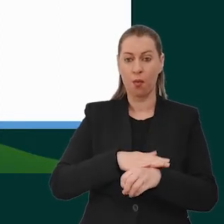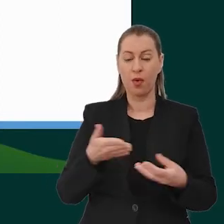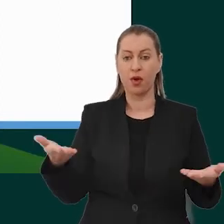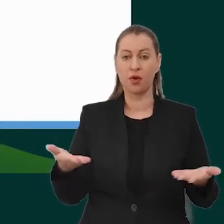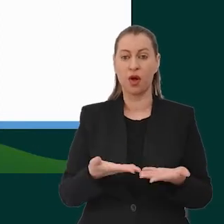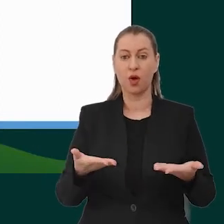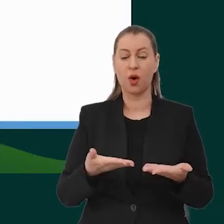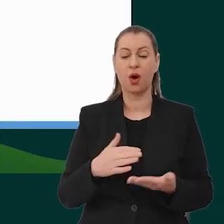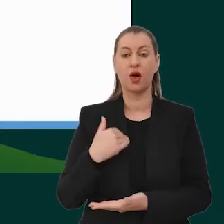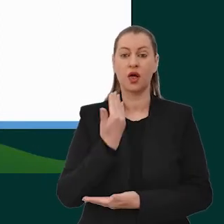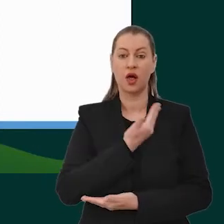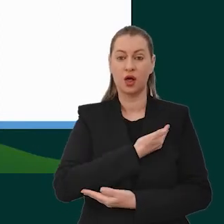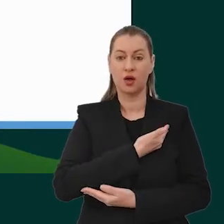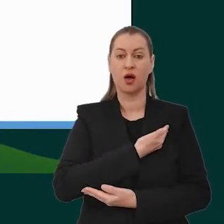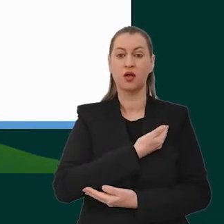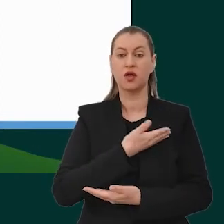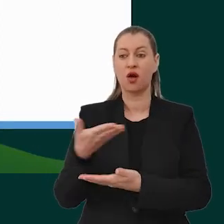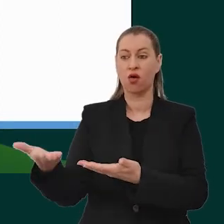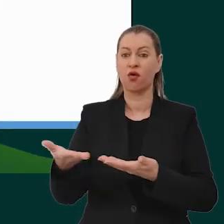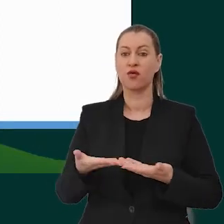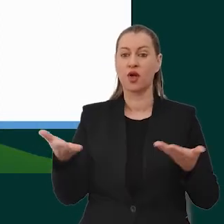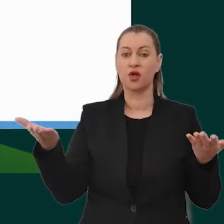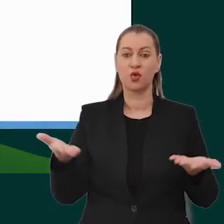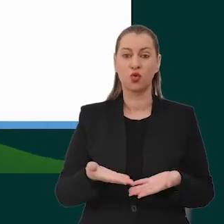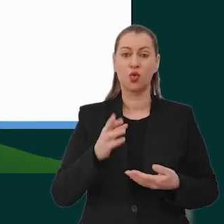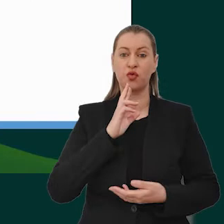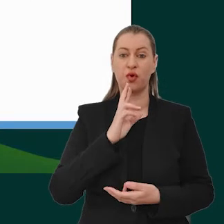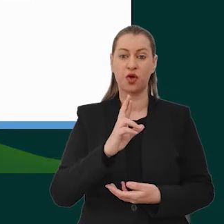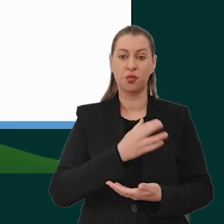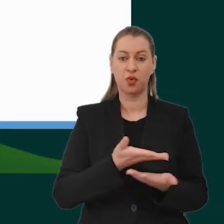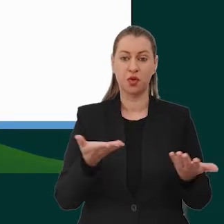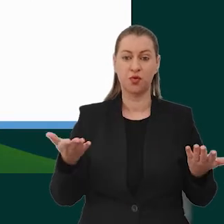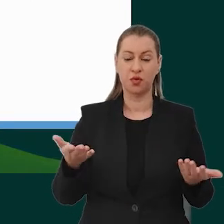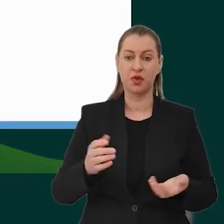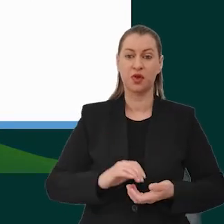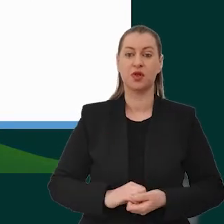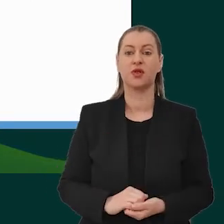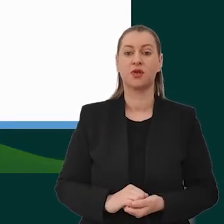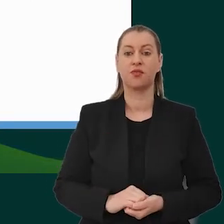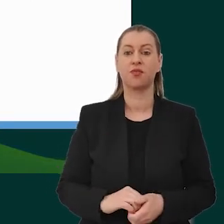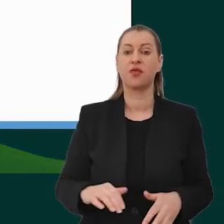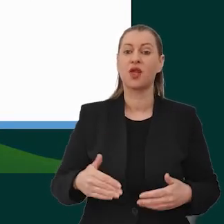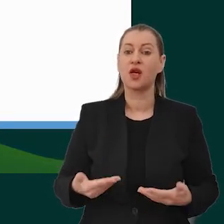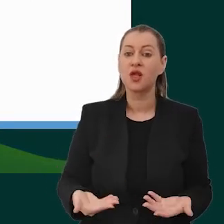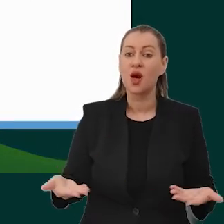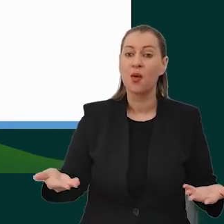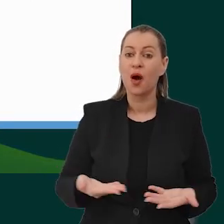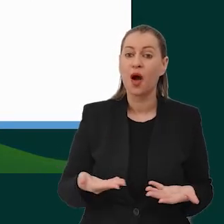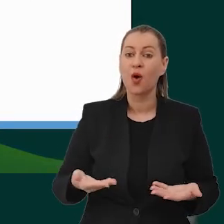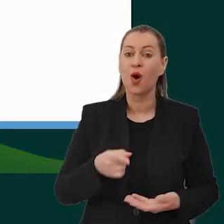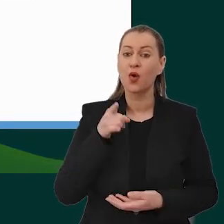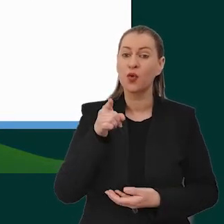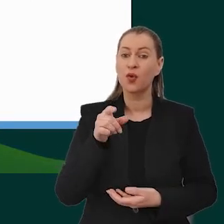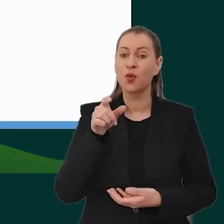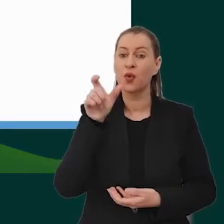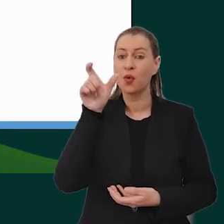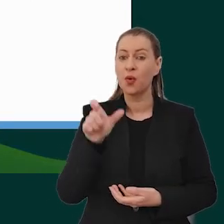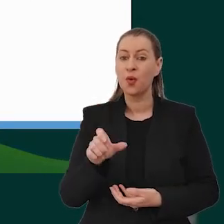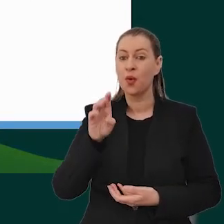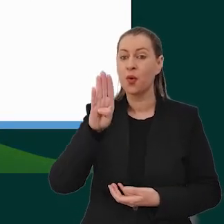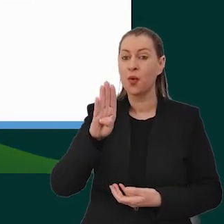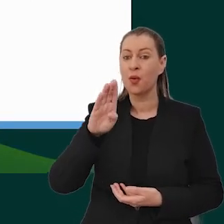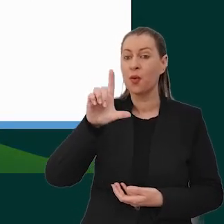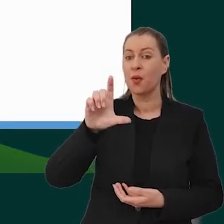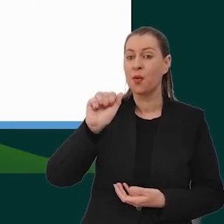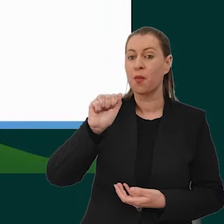a nossa convidada de hoje vai respondendo vocês, tá? Então, agora é contigo, Blanda. Qualquer